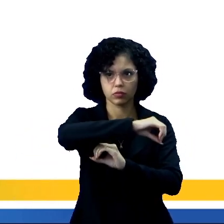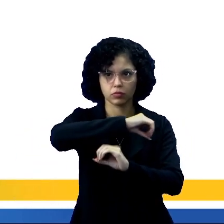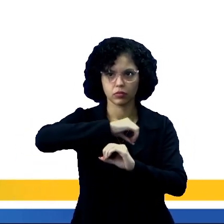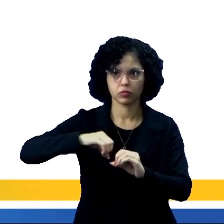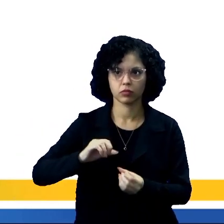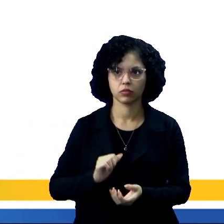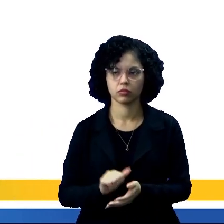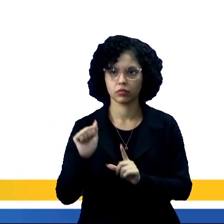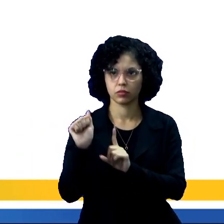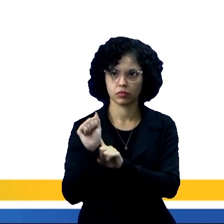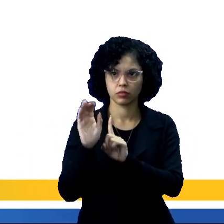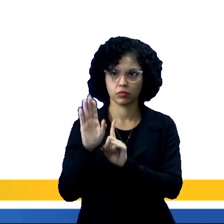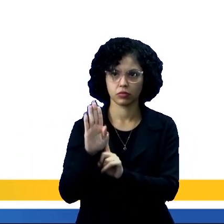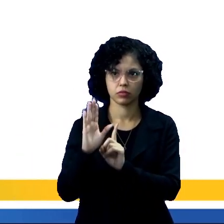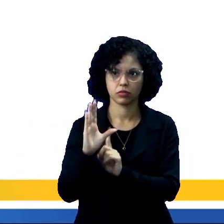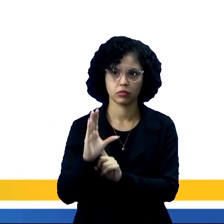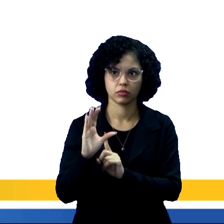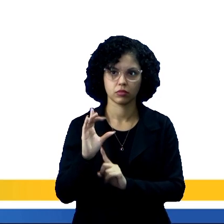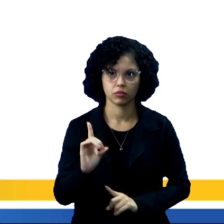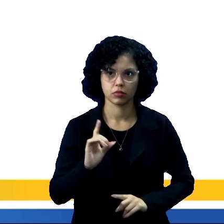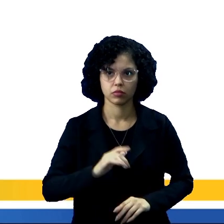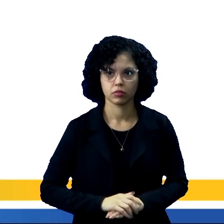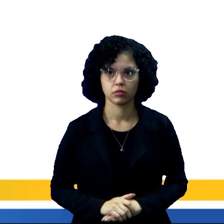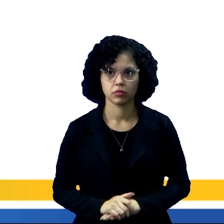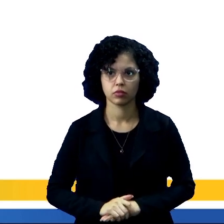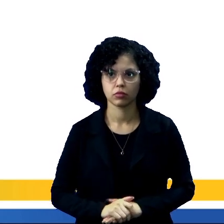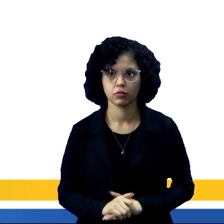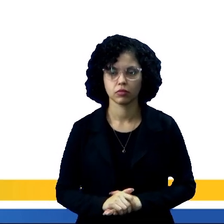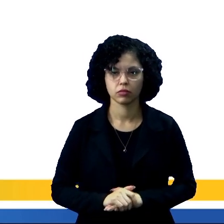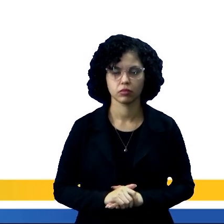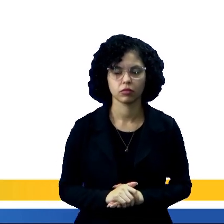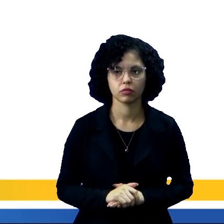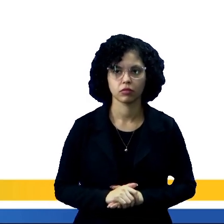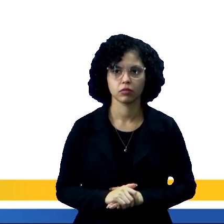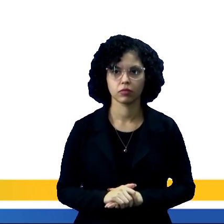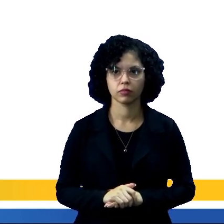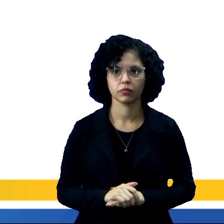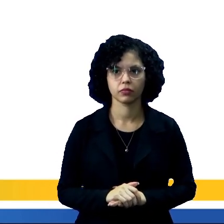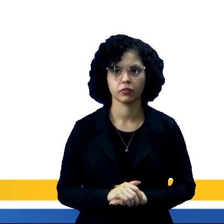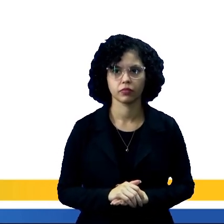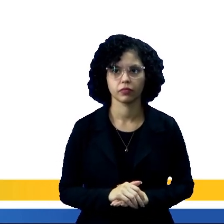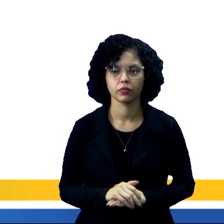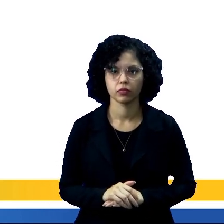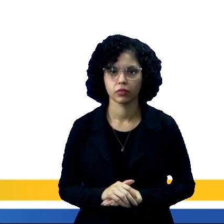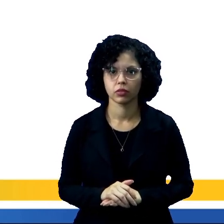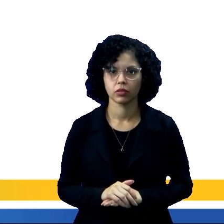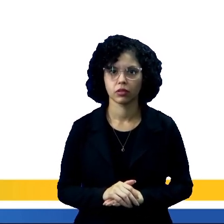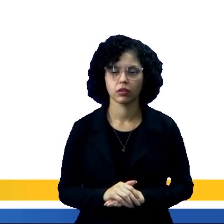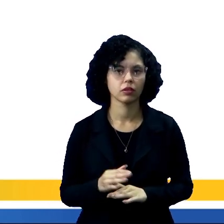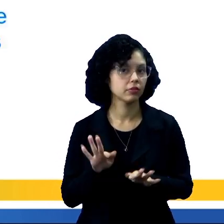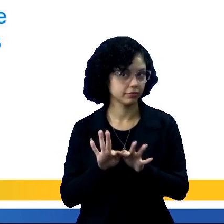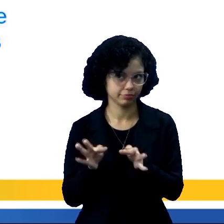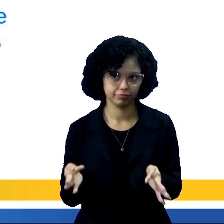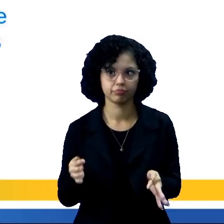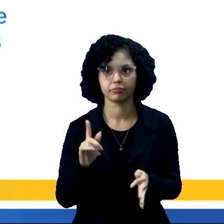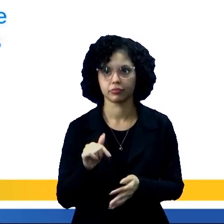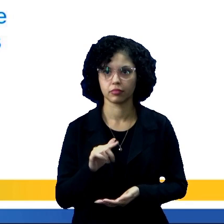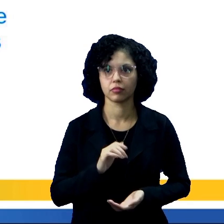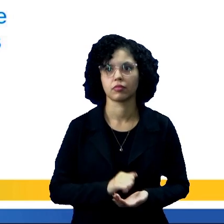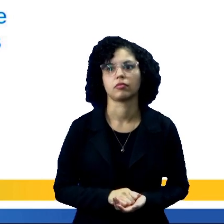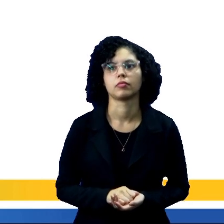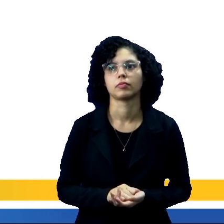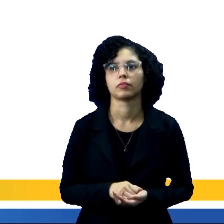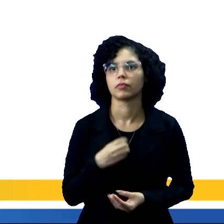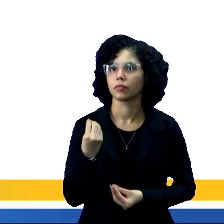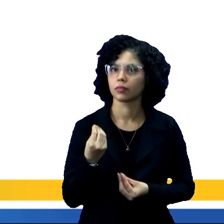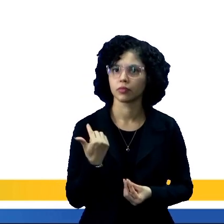Rotação, translação, precessão ou deslocação? Simples, né? Não